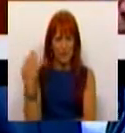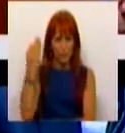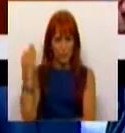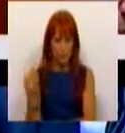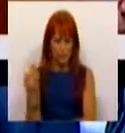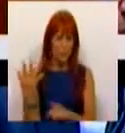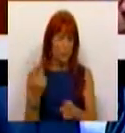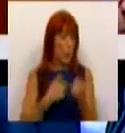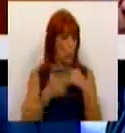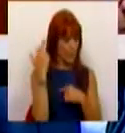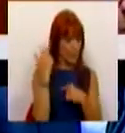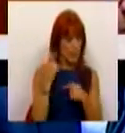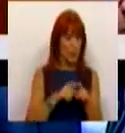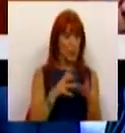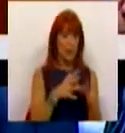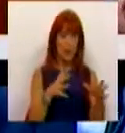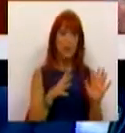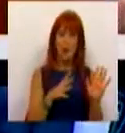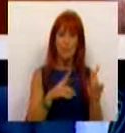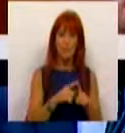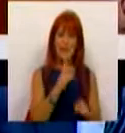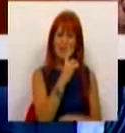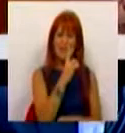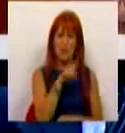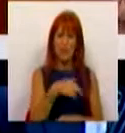1,7%. O ano passado já cresceu